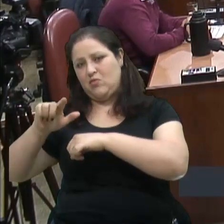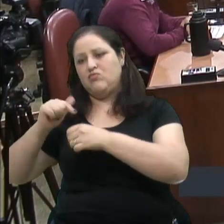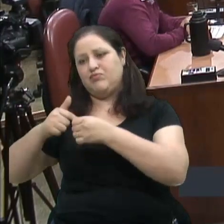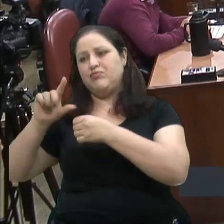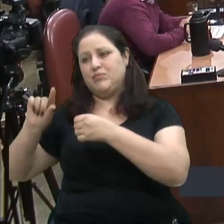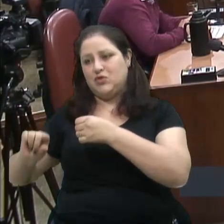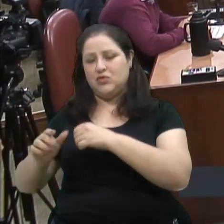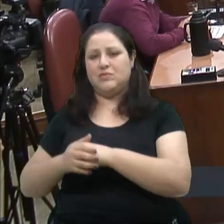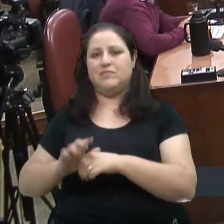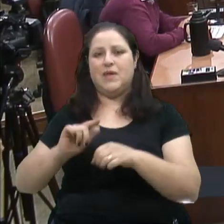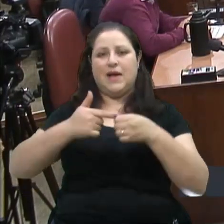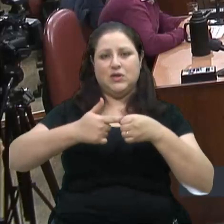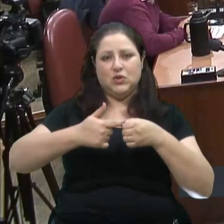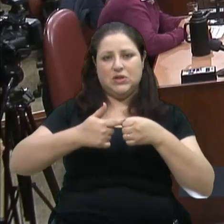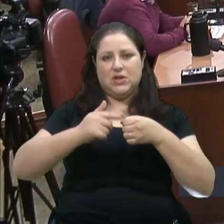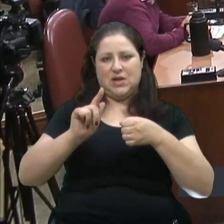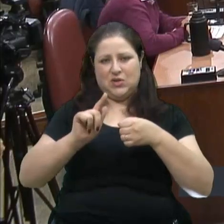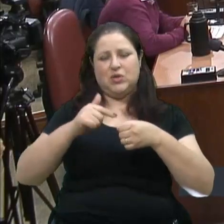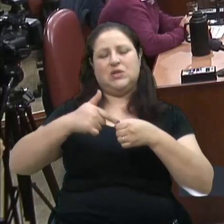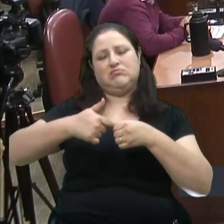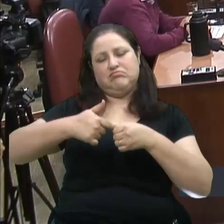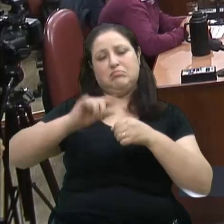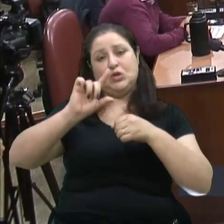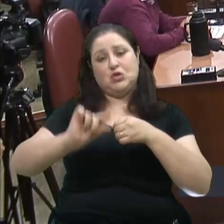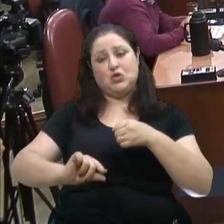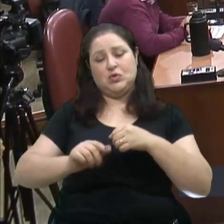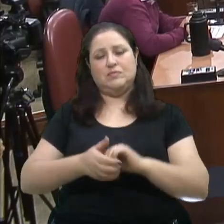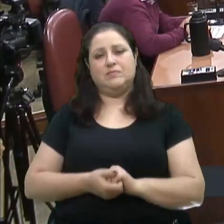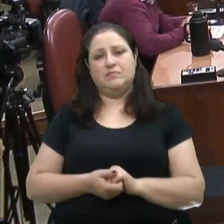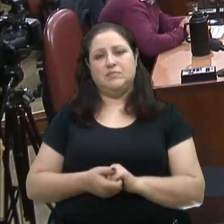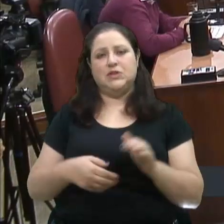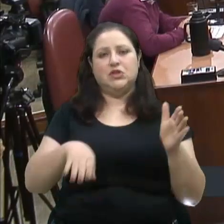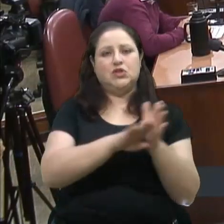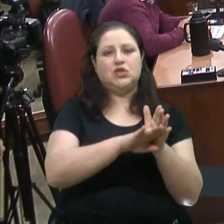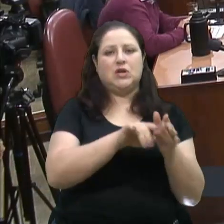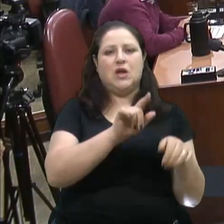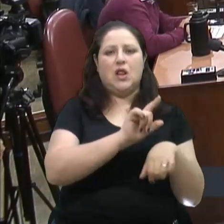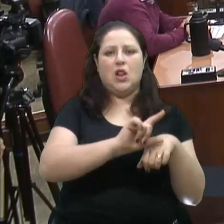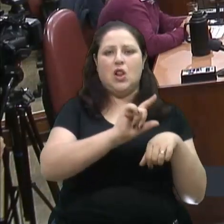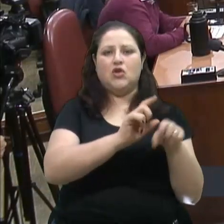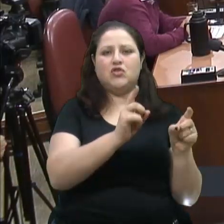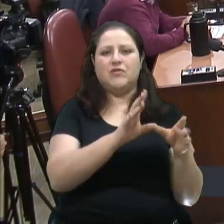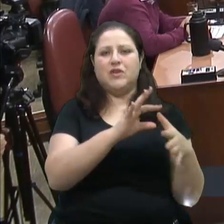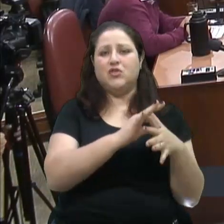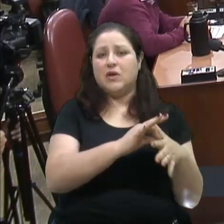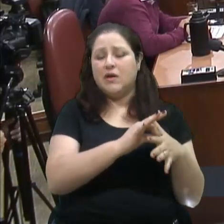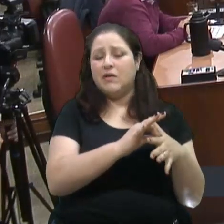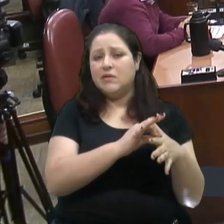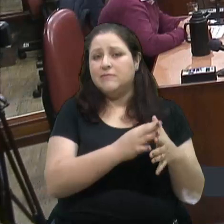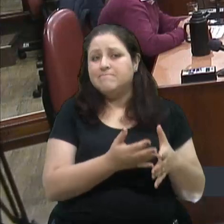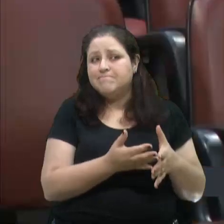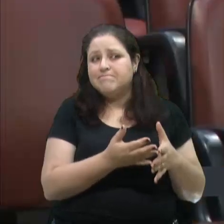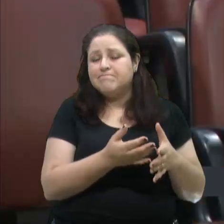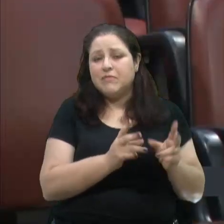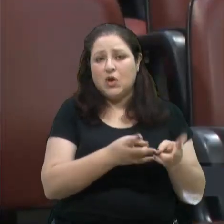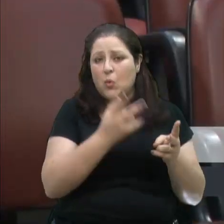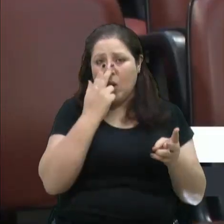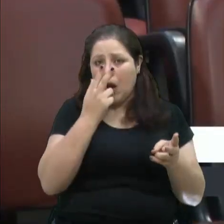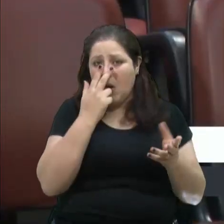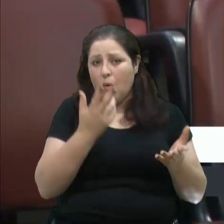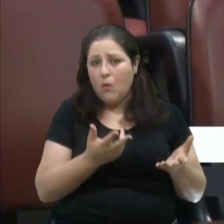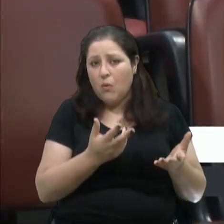gasolina sabe que a gasolina abaixou e agora nós chegamos no açougue não baixou a carne do açougue ainda então por favor